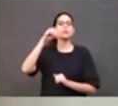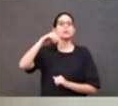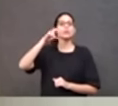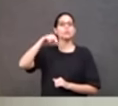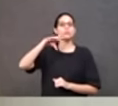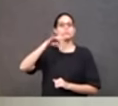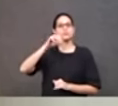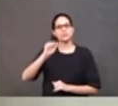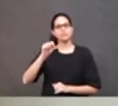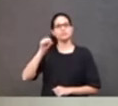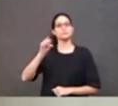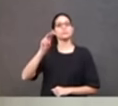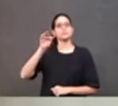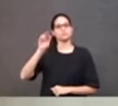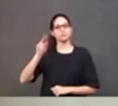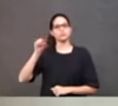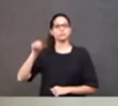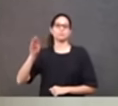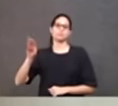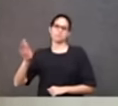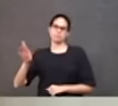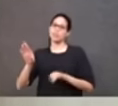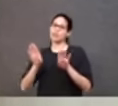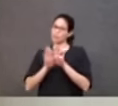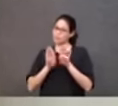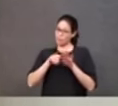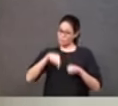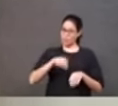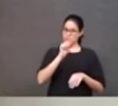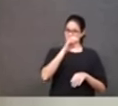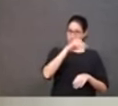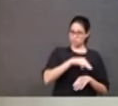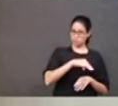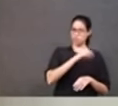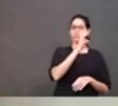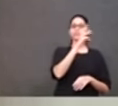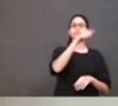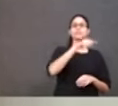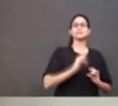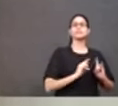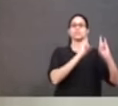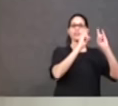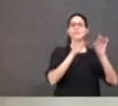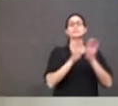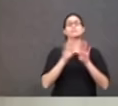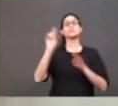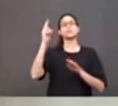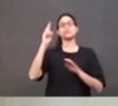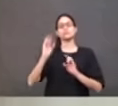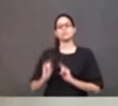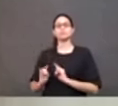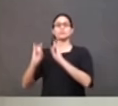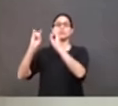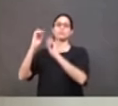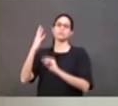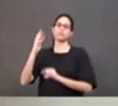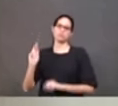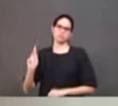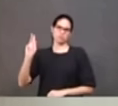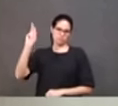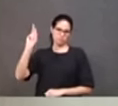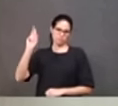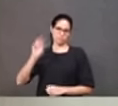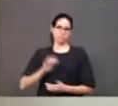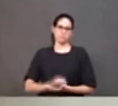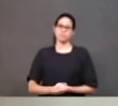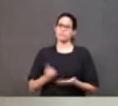comunica.ufo.br e também no campus Santa Mônica, no bloco 3Q, e ainda no campus Umuarama, no bloco 4K. Nós damos sequência, então,